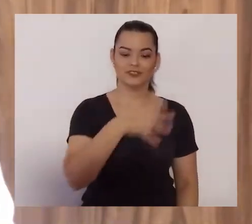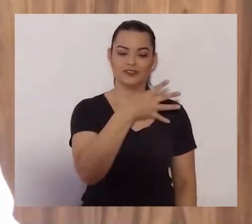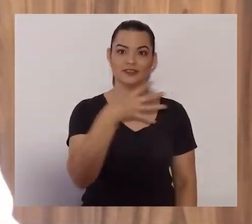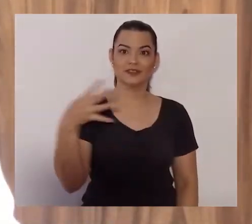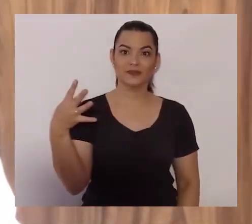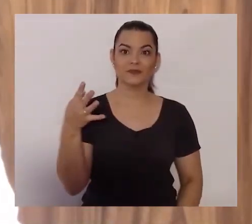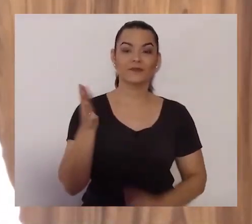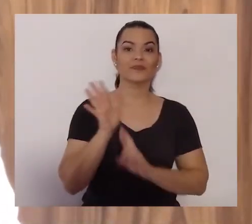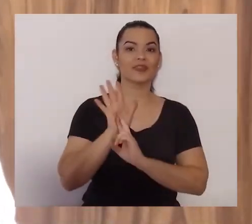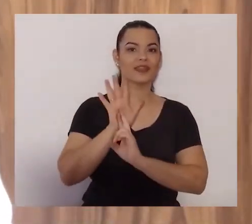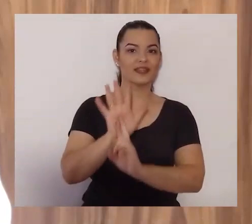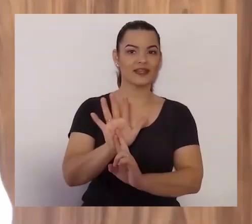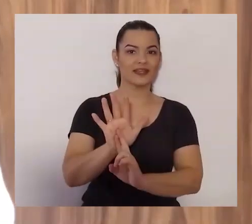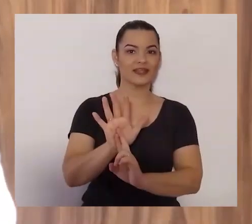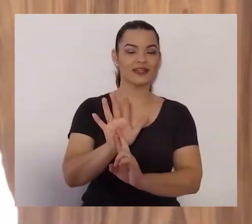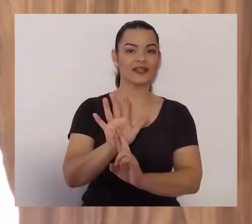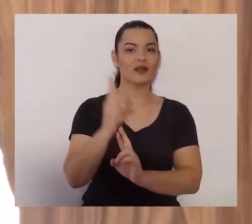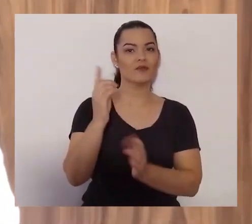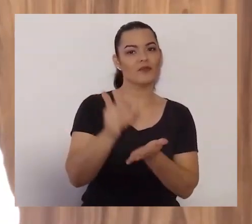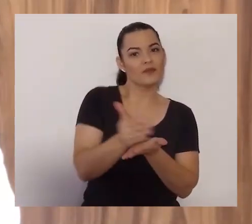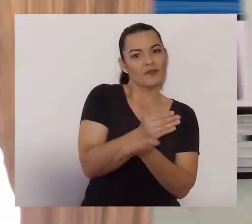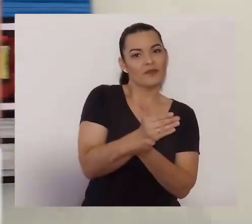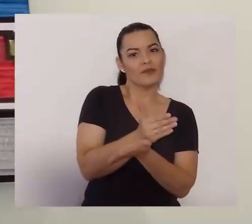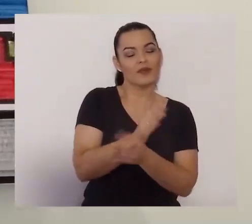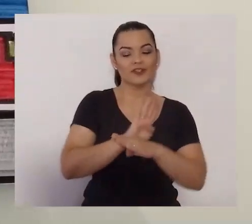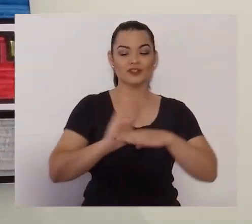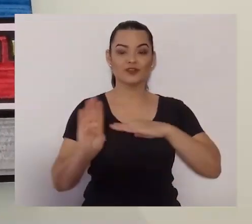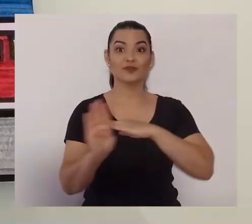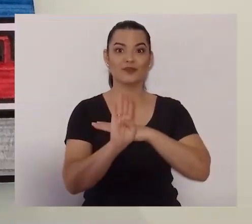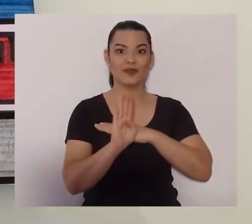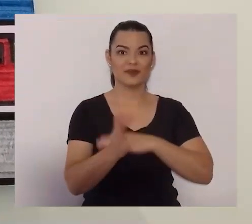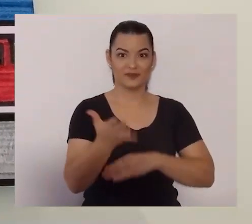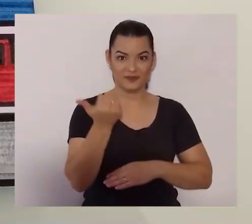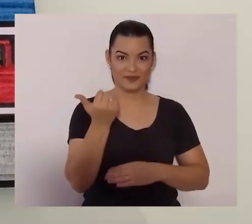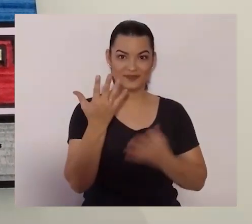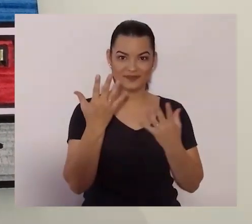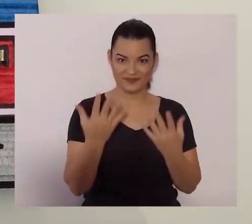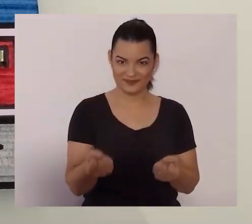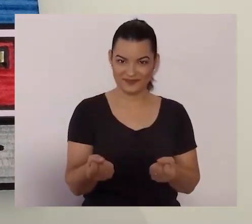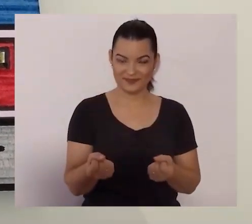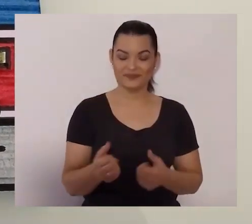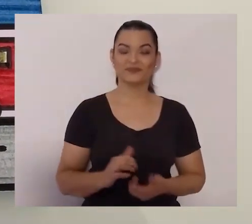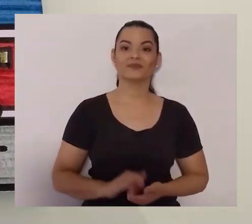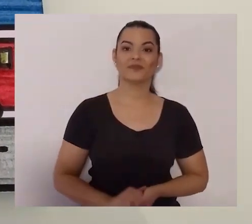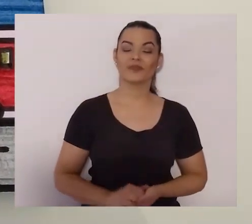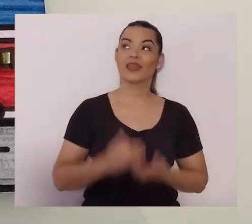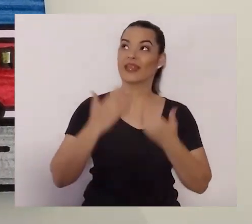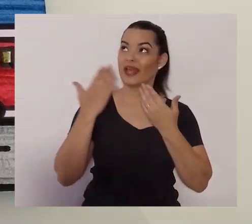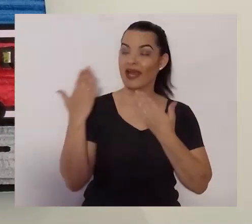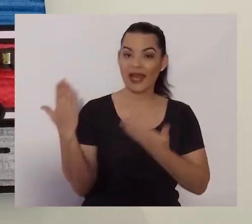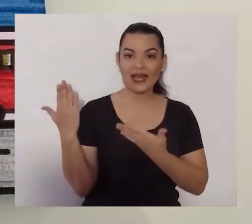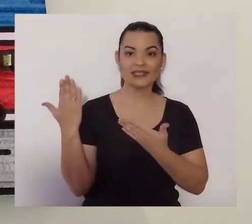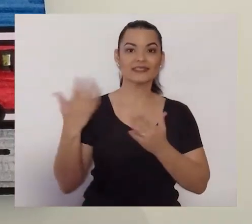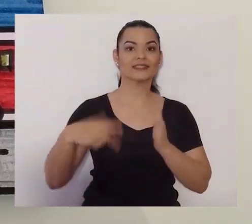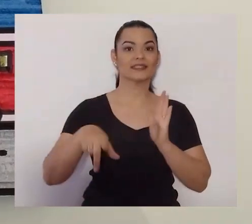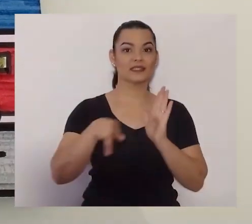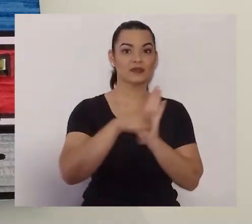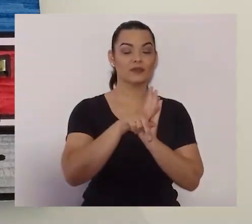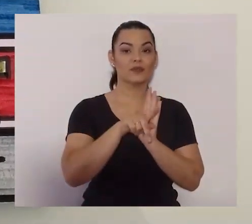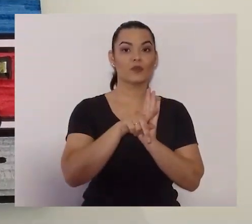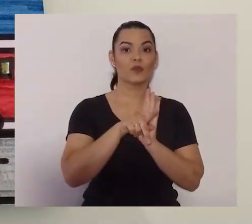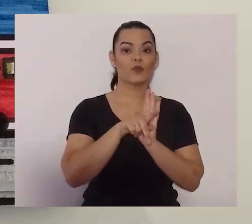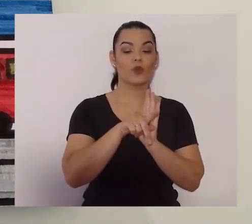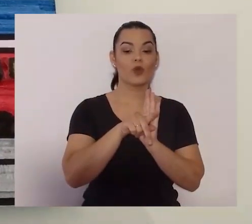nosso bairro. Vamos lá? Muito bem, crianças, vamos lá. Essa é uma parte